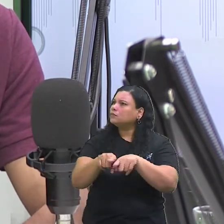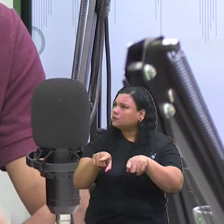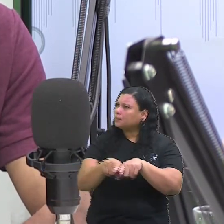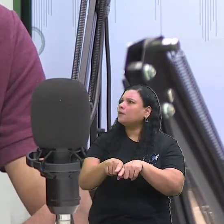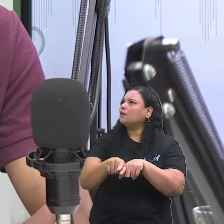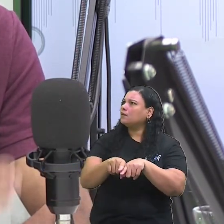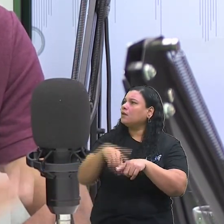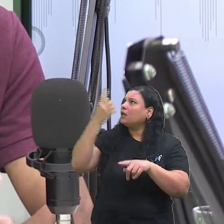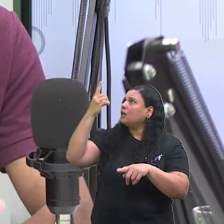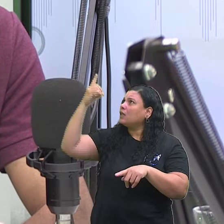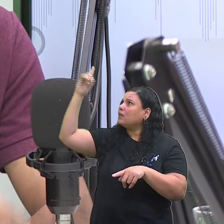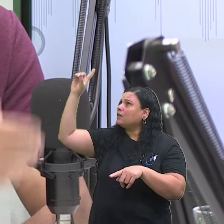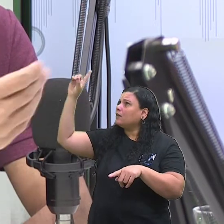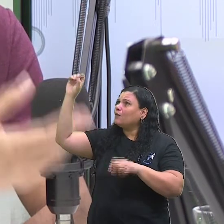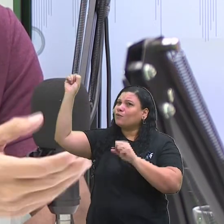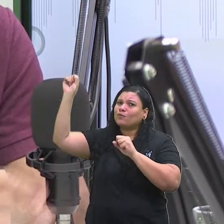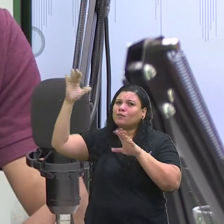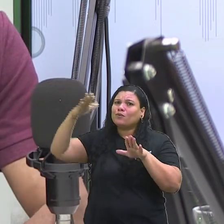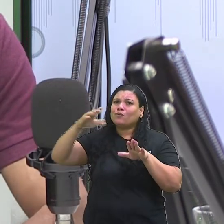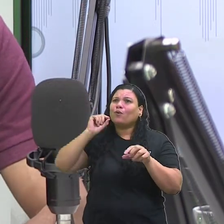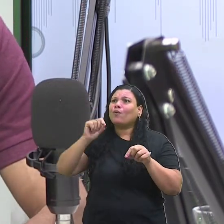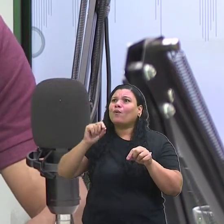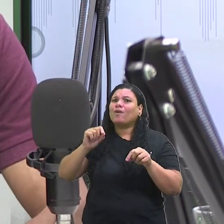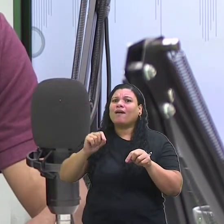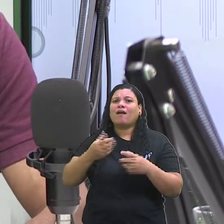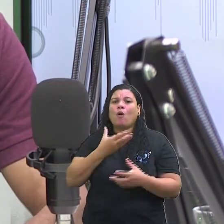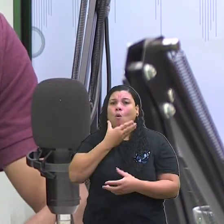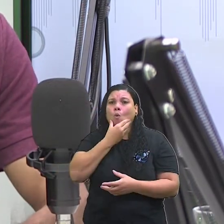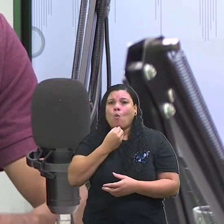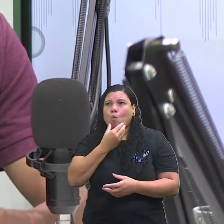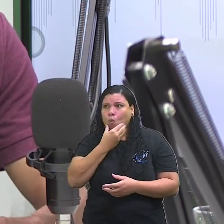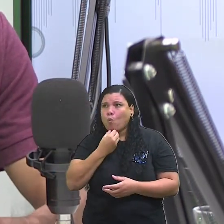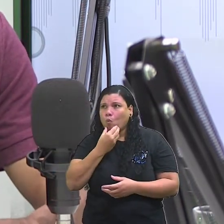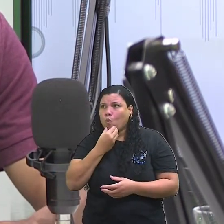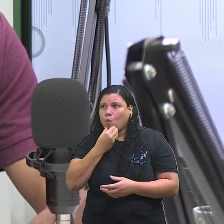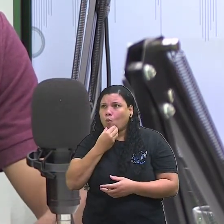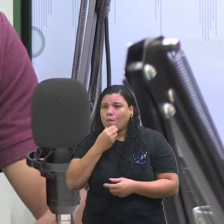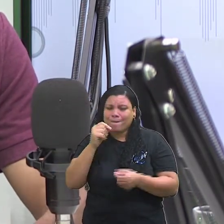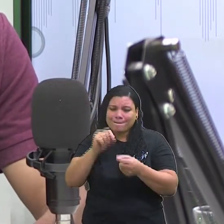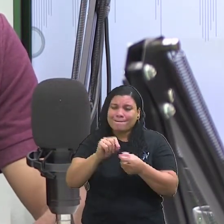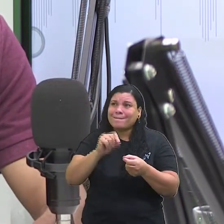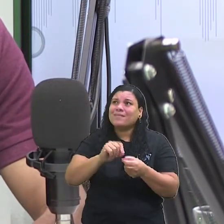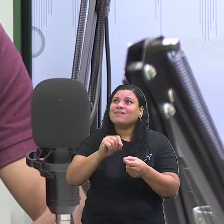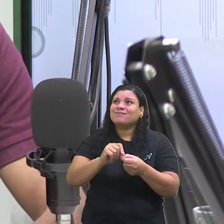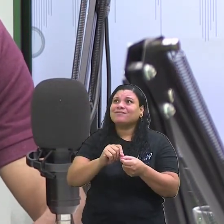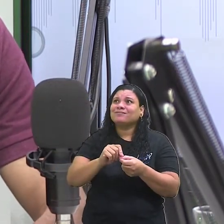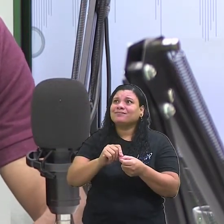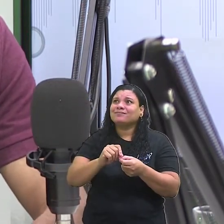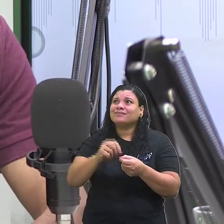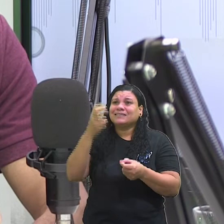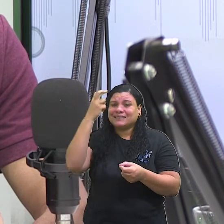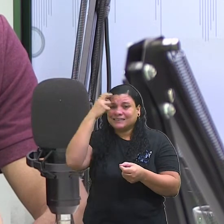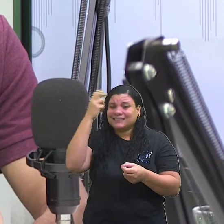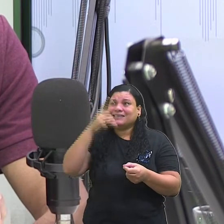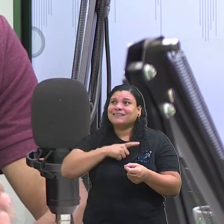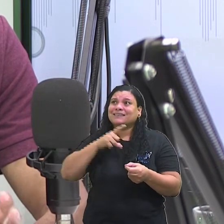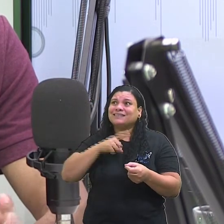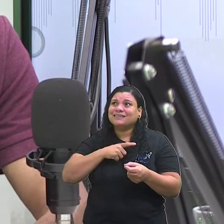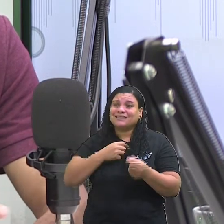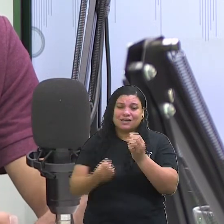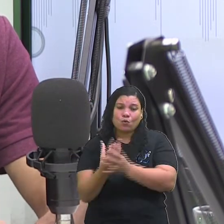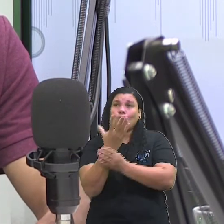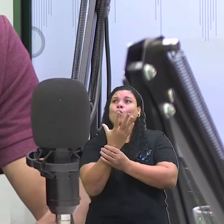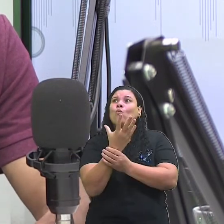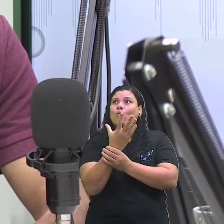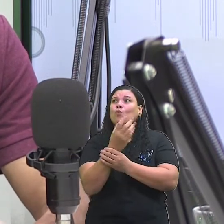inteligência ao ser humano e, consequentemente, essas tecnologias aí existem para facilitar o nosso dia a dia. Agora, feita